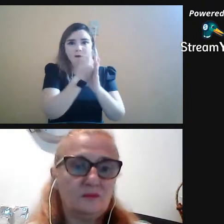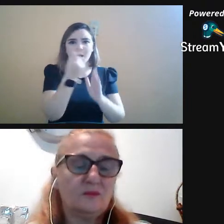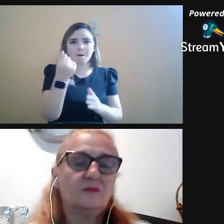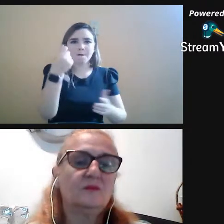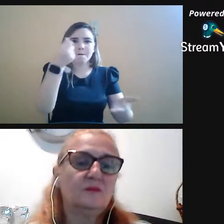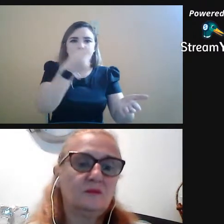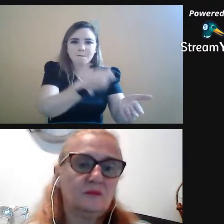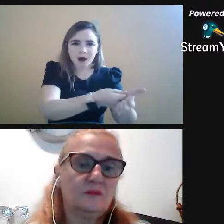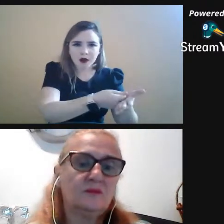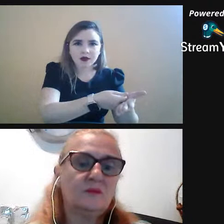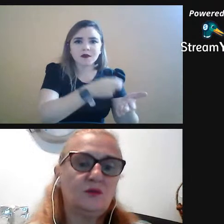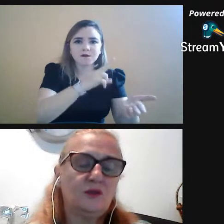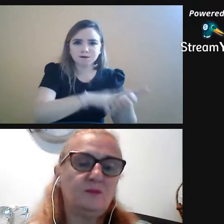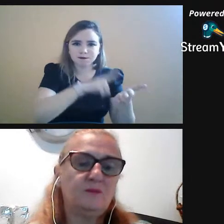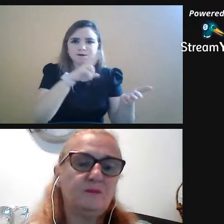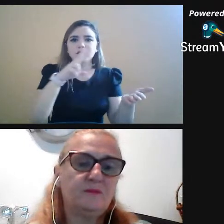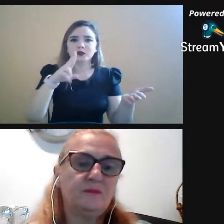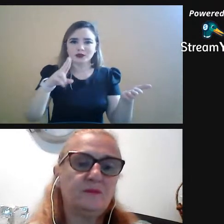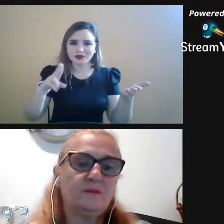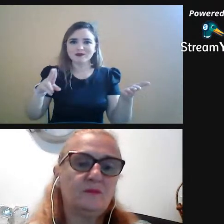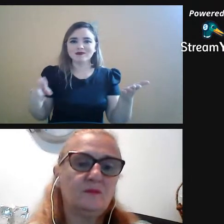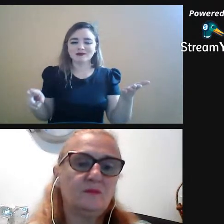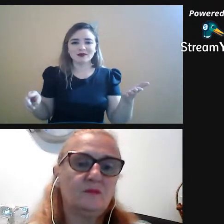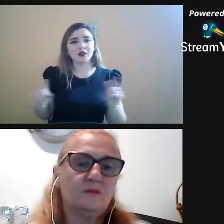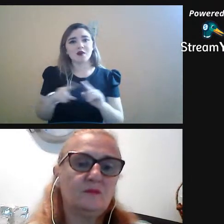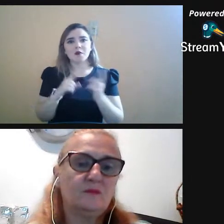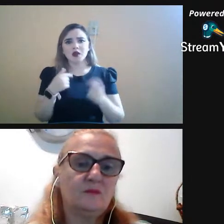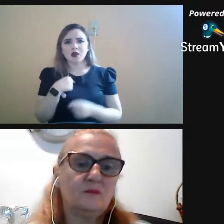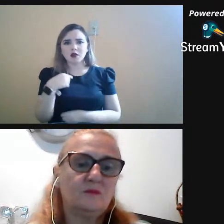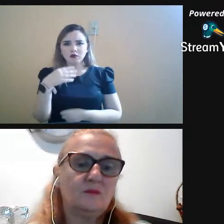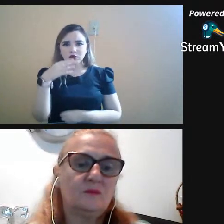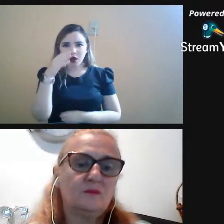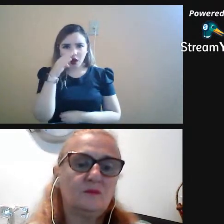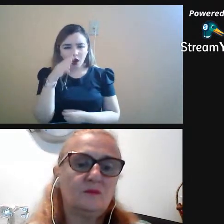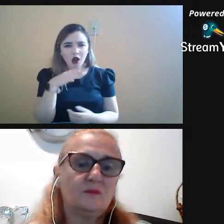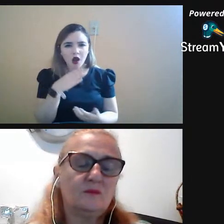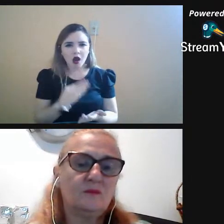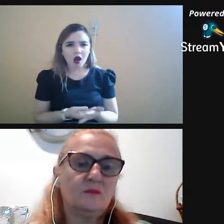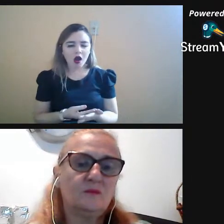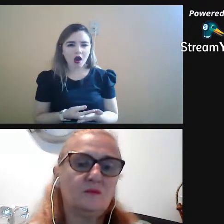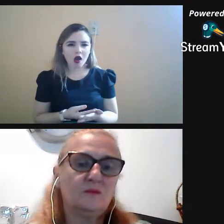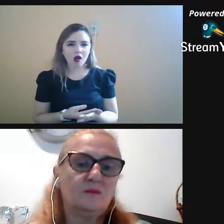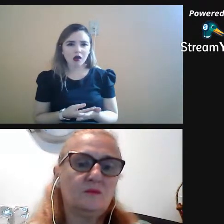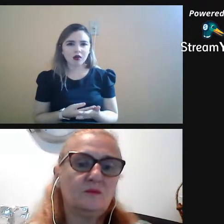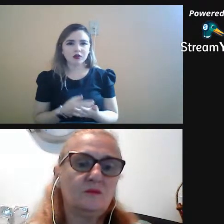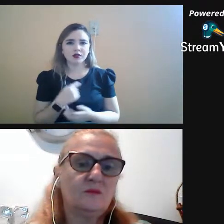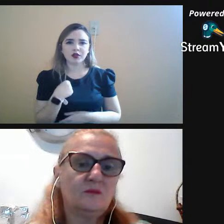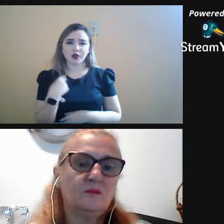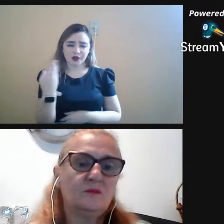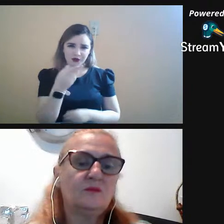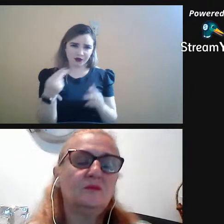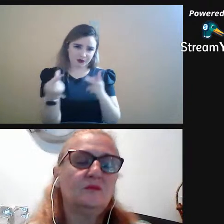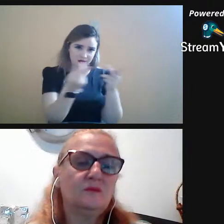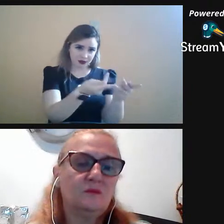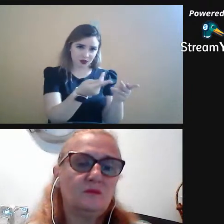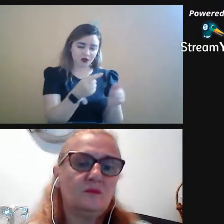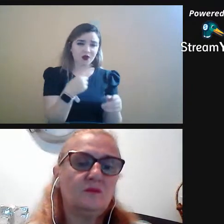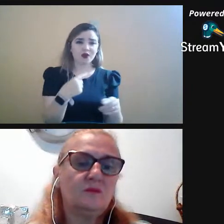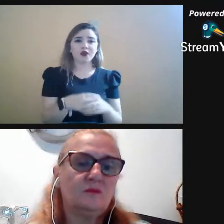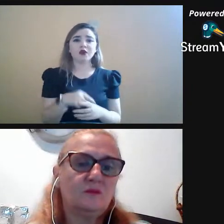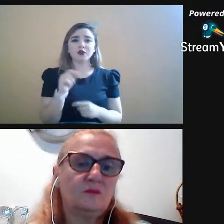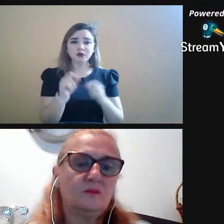multa, sabe? Mas o que eu mais fiquei chocada quando eu visitei o Jardim Gramacho foi a quantidade